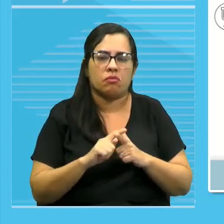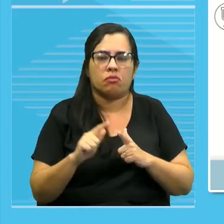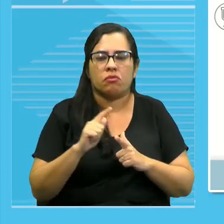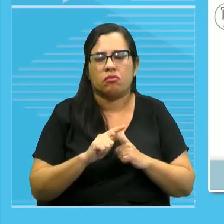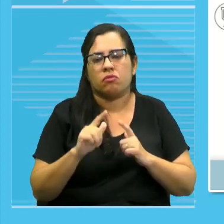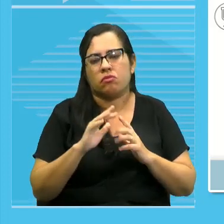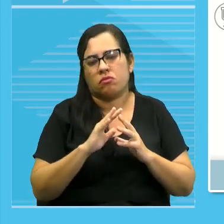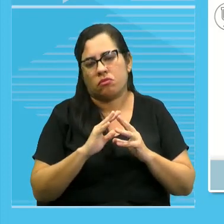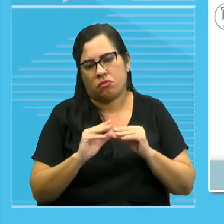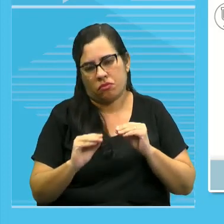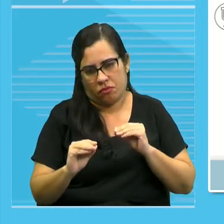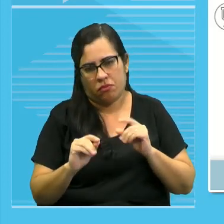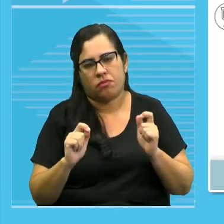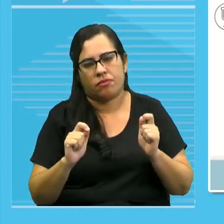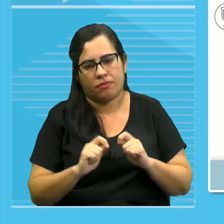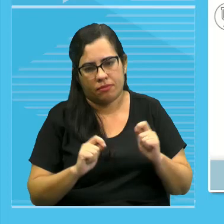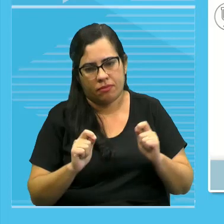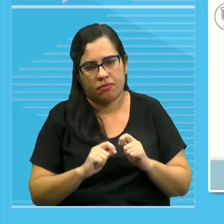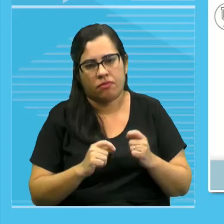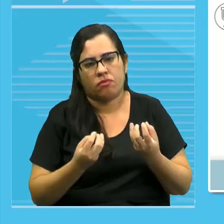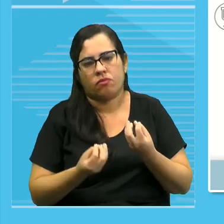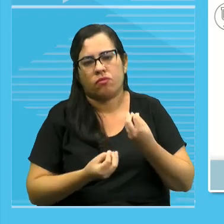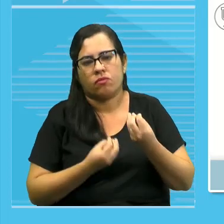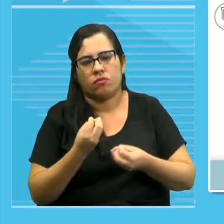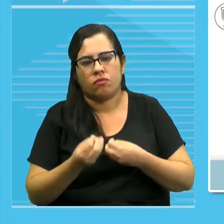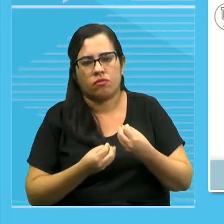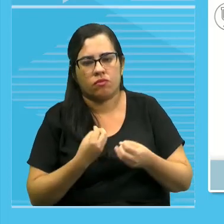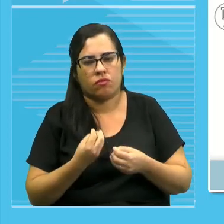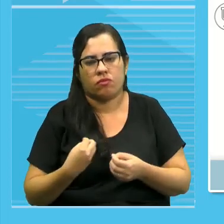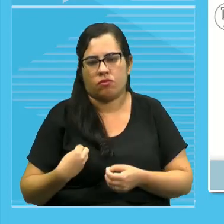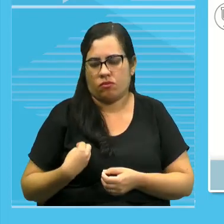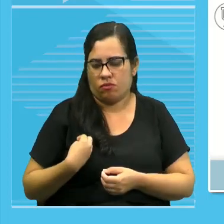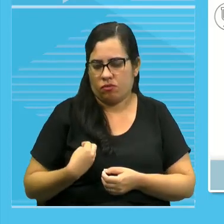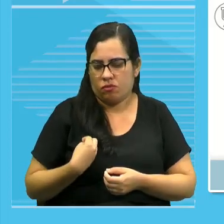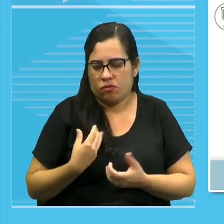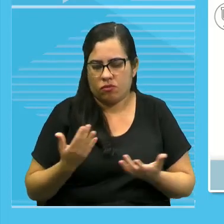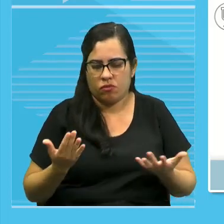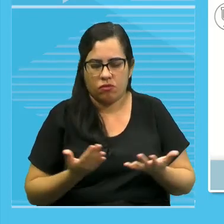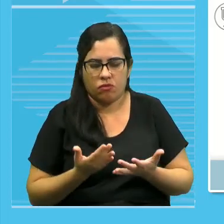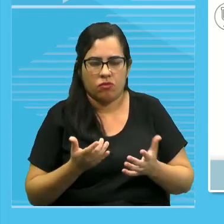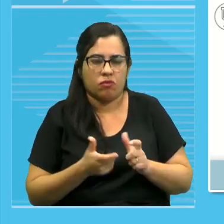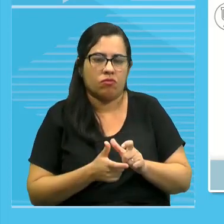criados pela forma de vida moderna